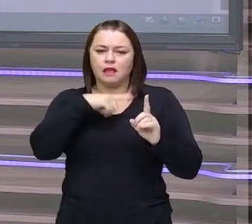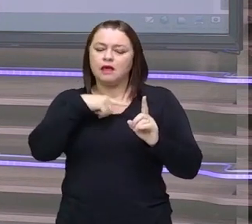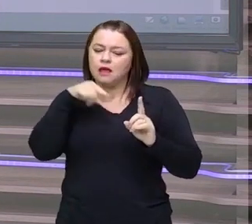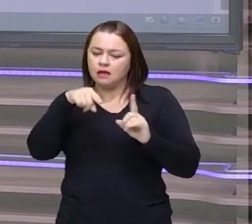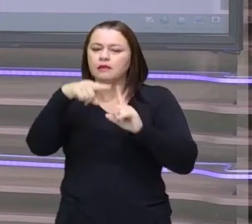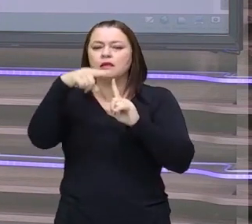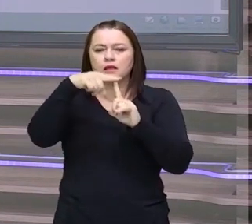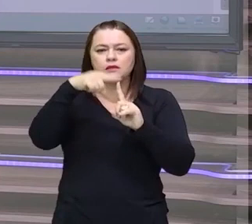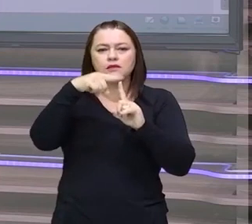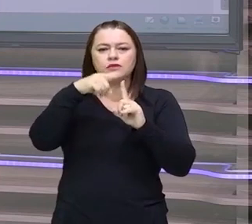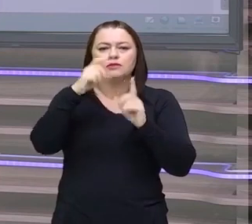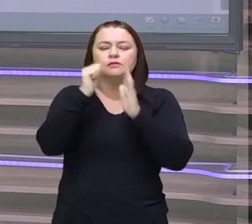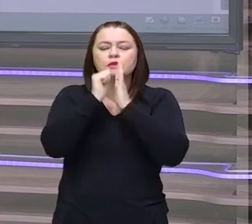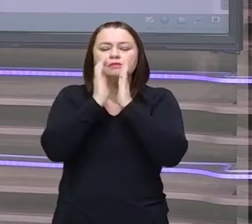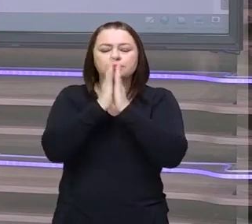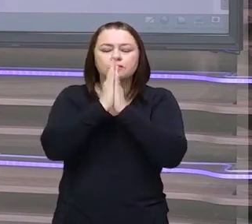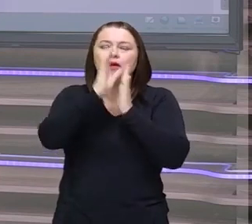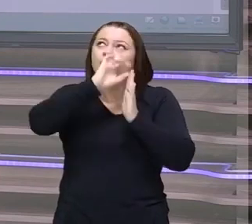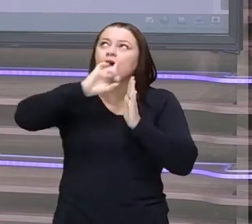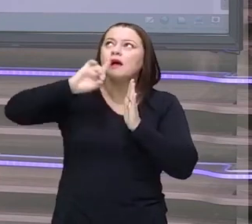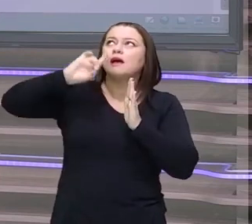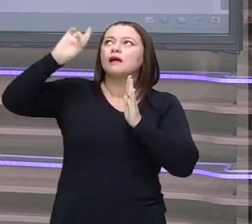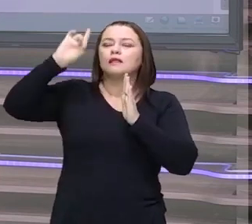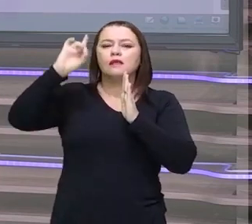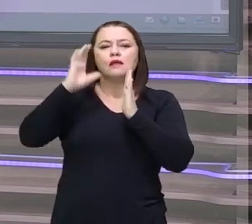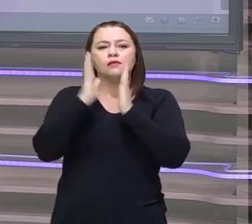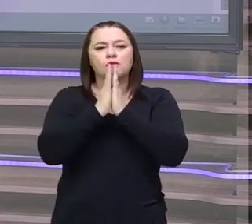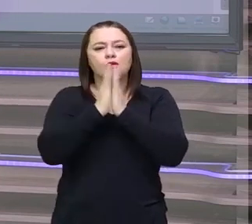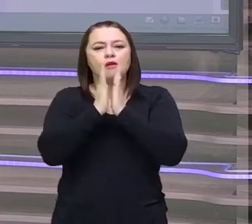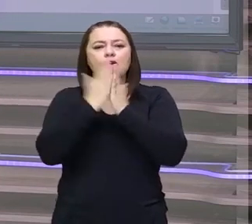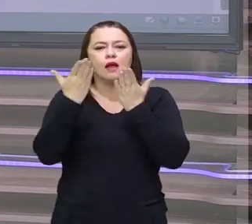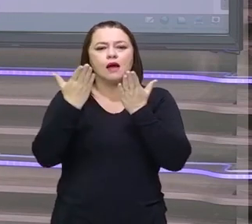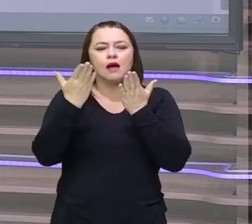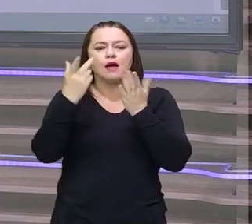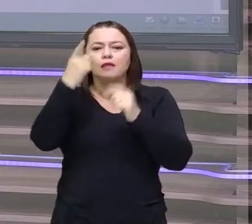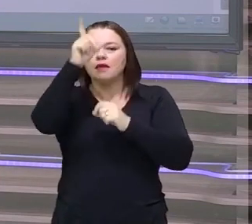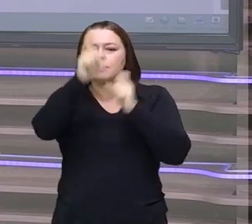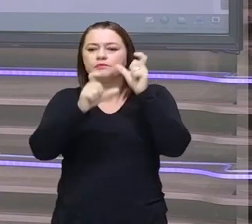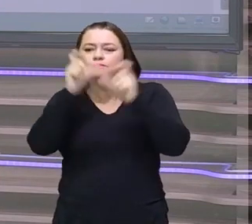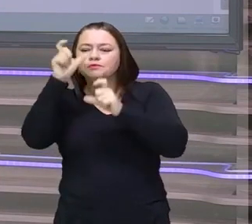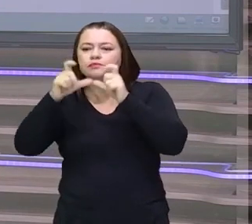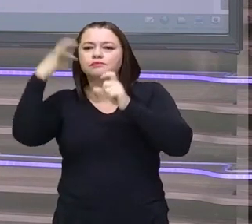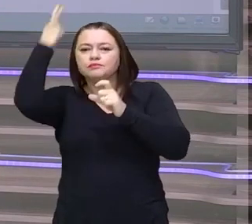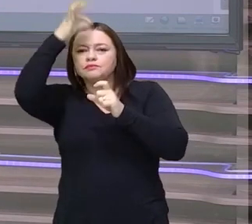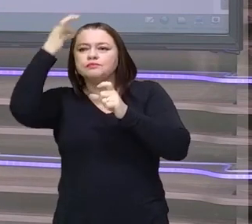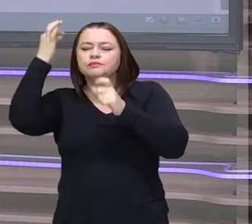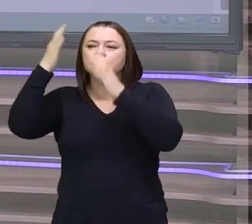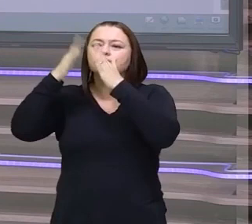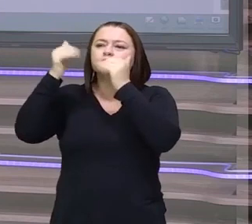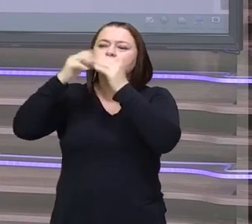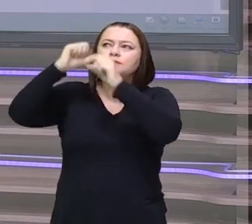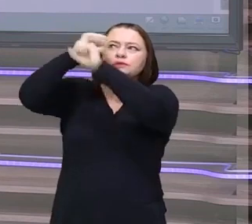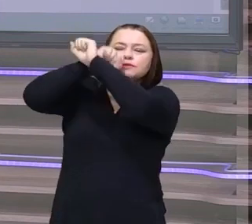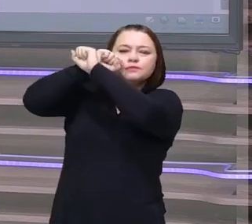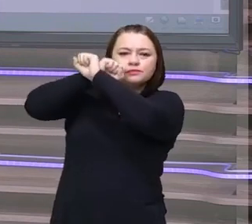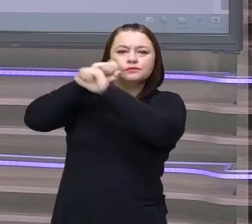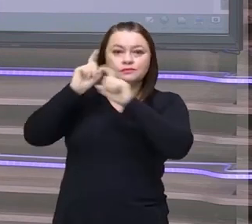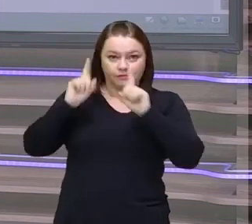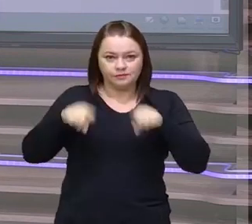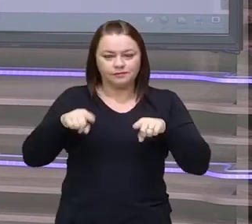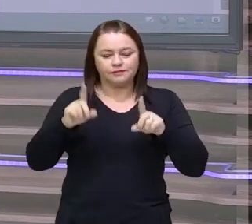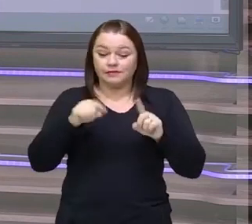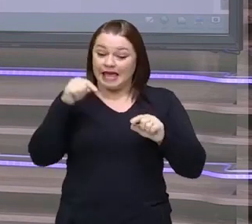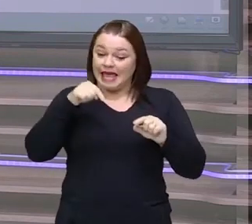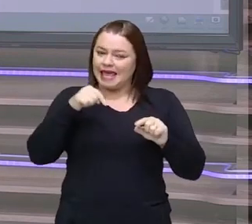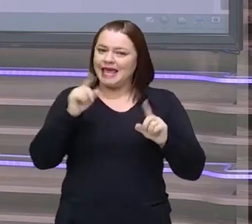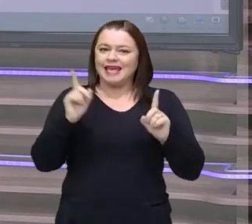né? Orar a Deus. Orar a alguém pedindo proteção. É oração. Só que essa oração que nós estamos